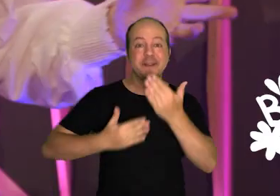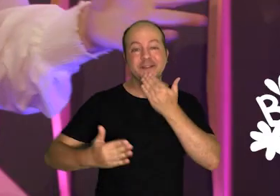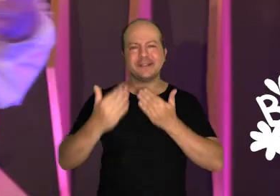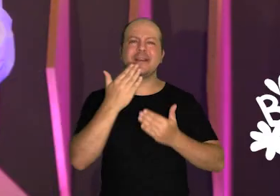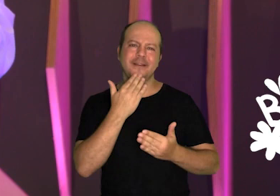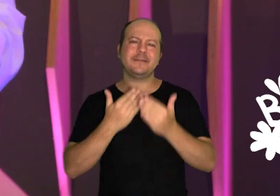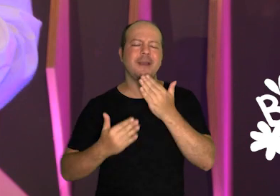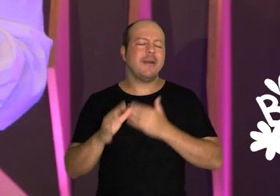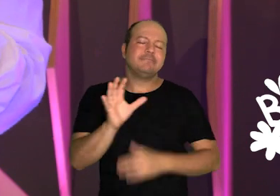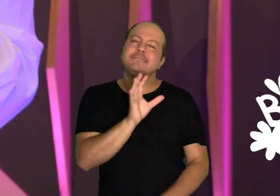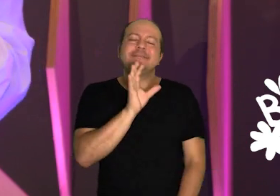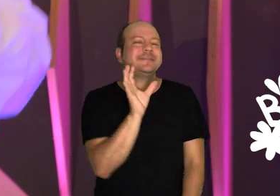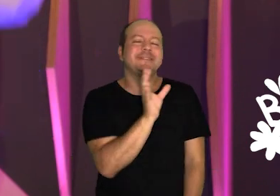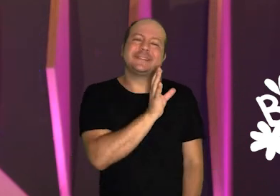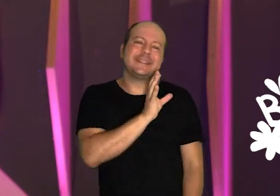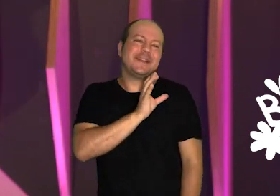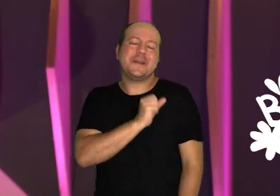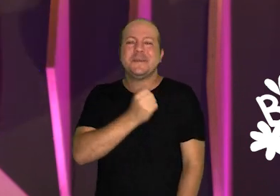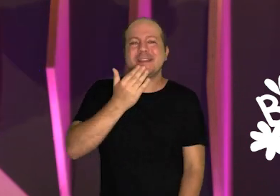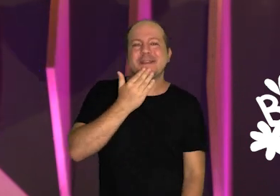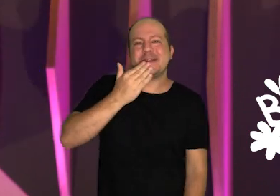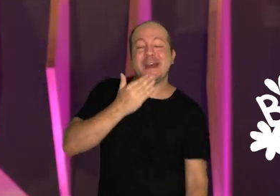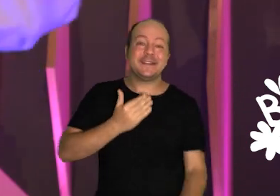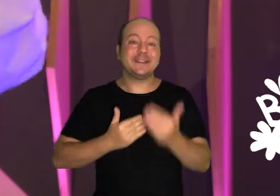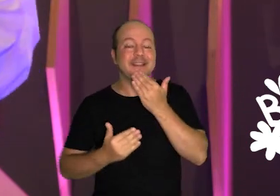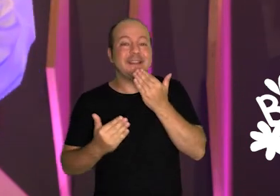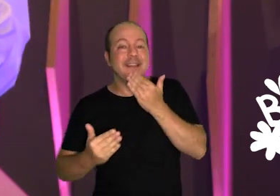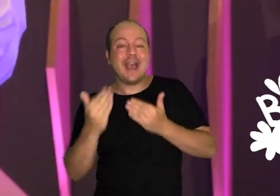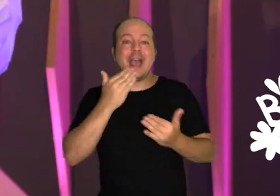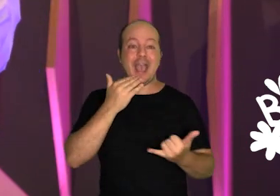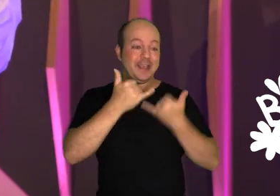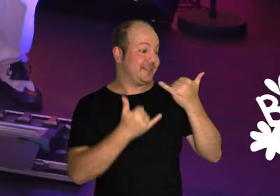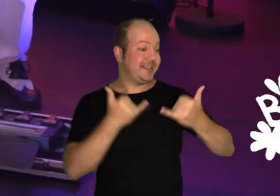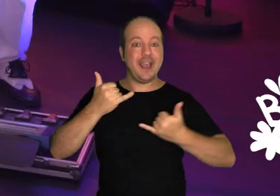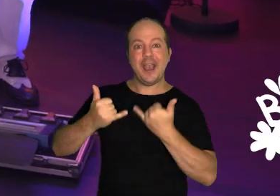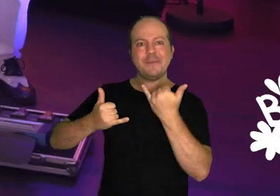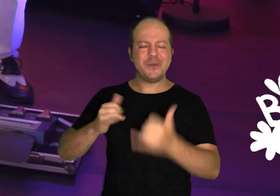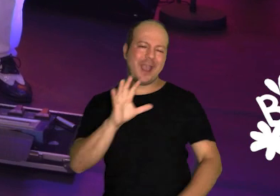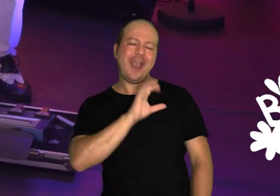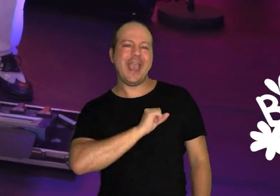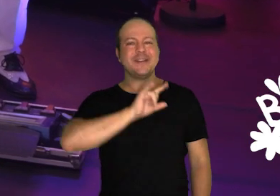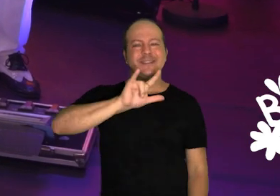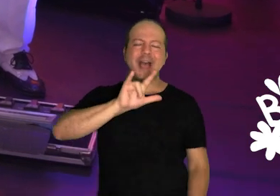Vou pedir para você me amar, eu vou pedir para você brincar, que eu te